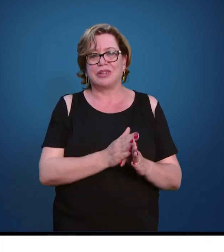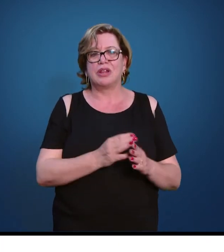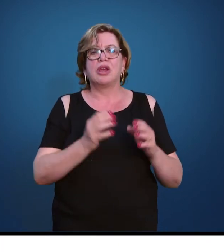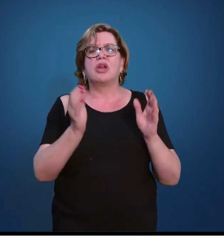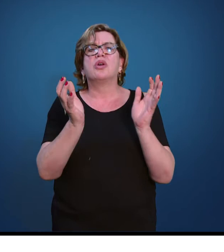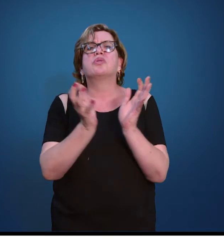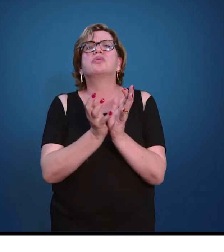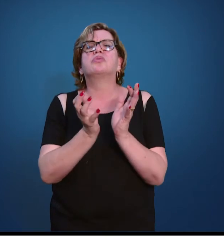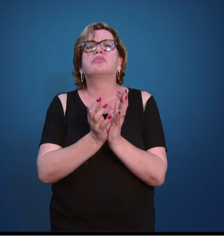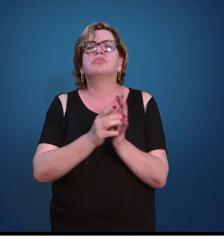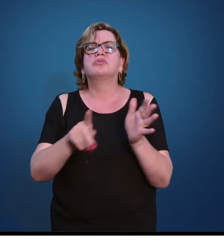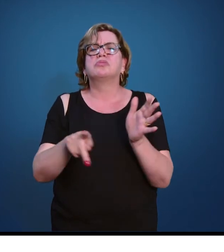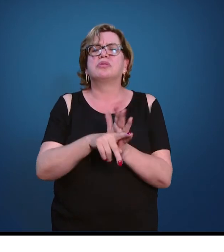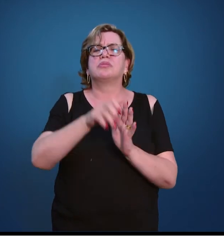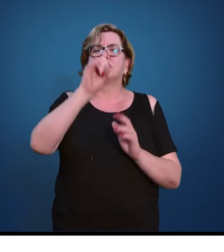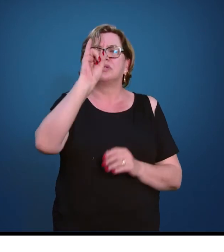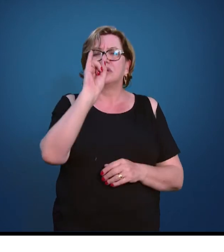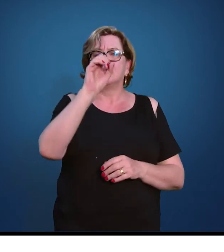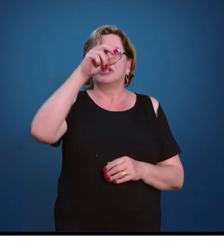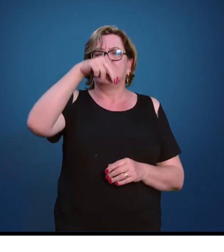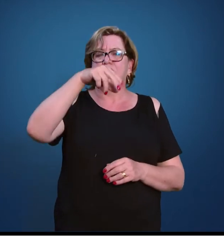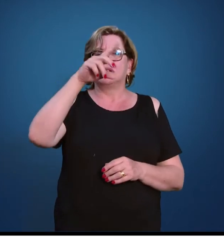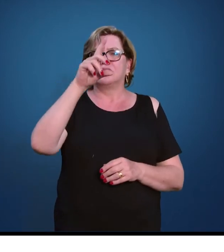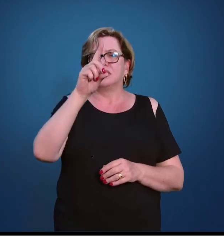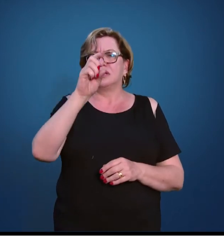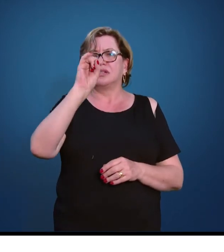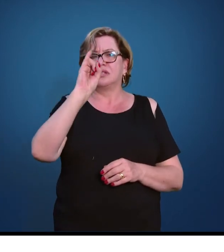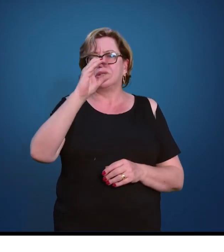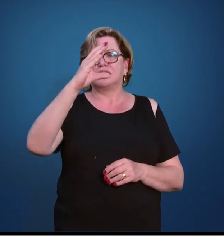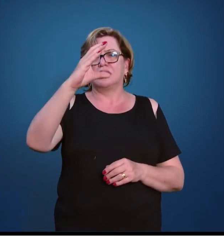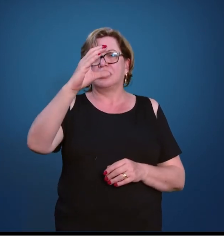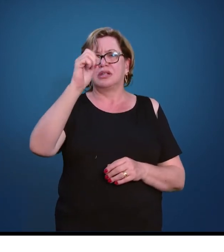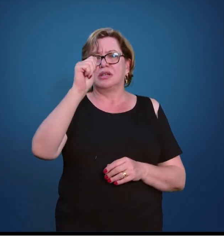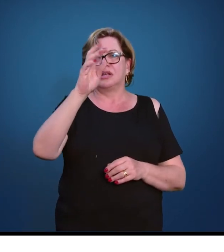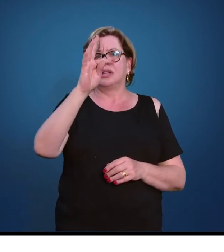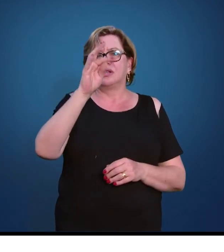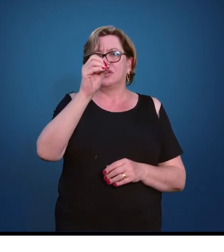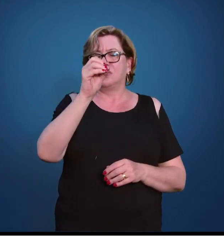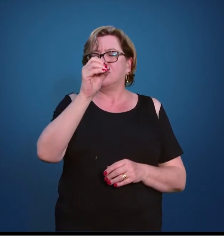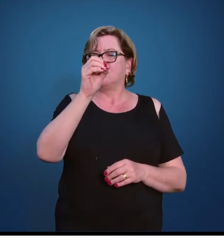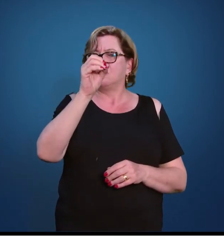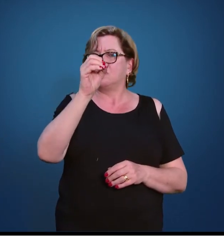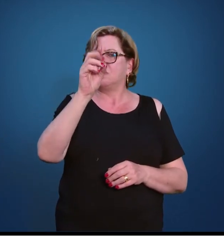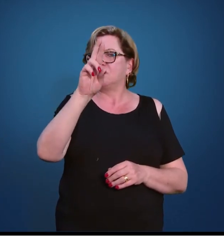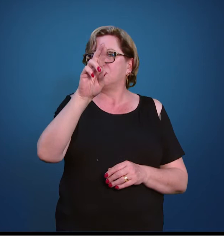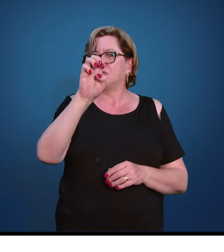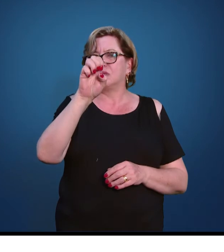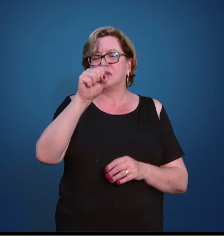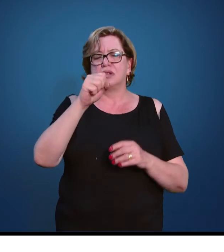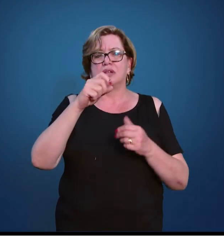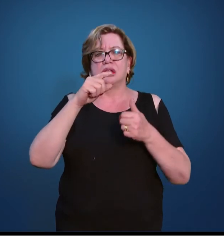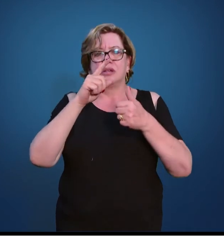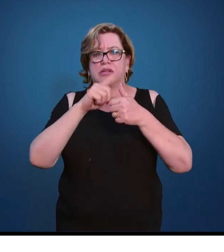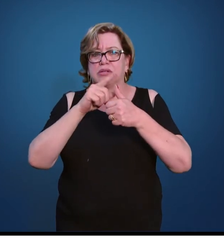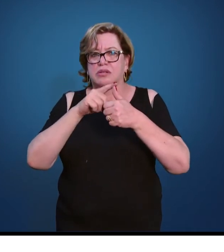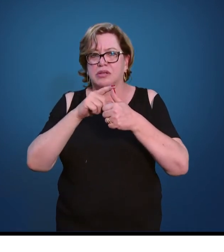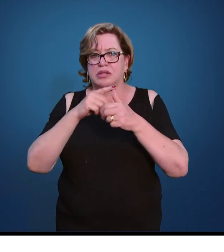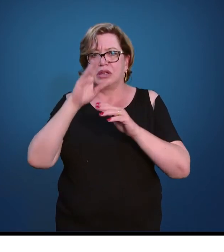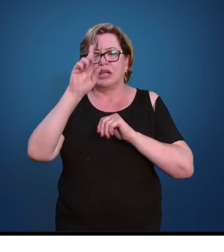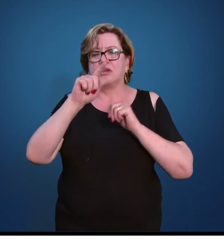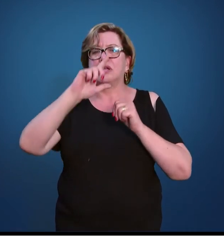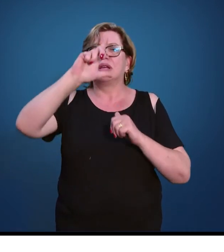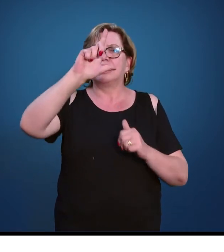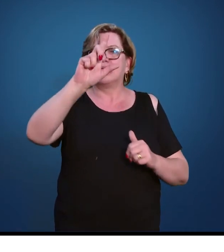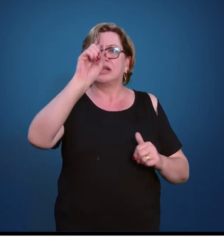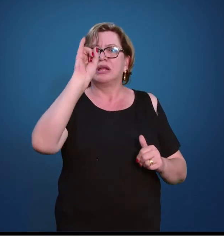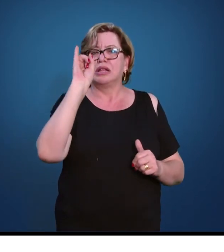de indicadores da análise? O principal, o mais usual, o mais comum é a análise da